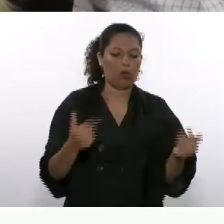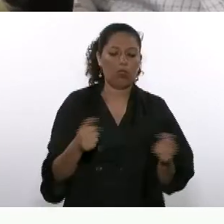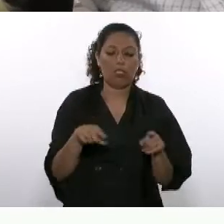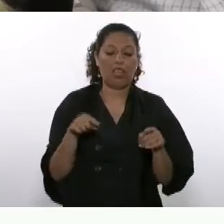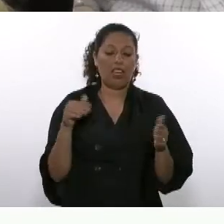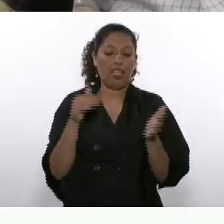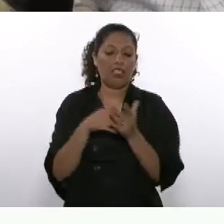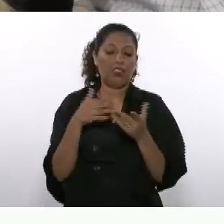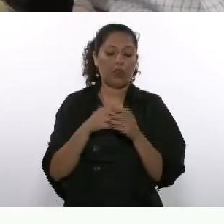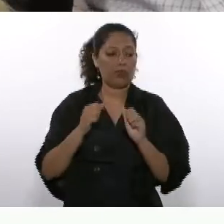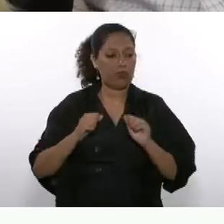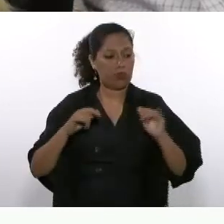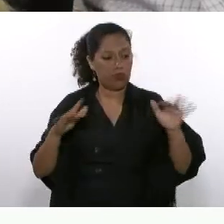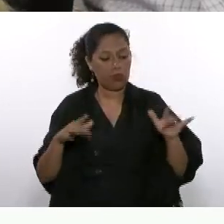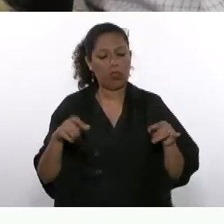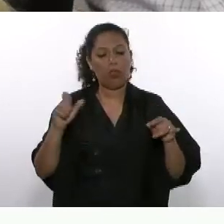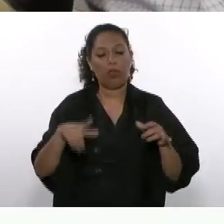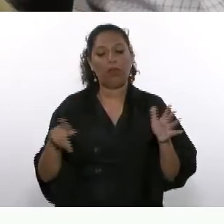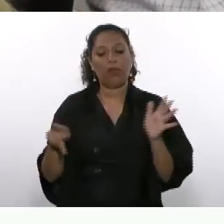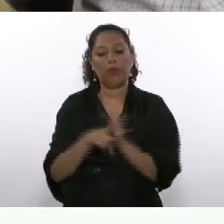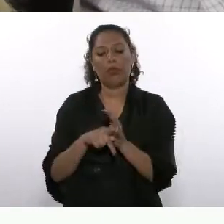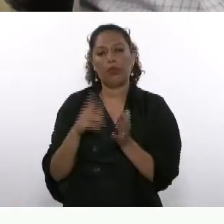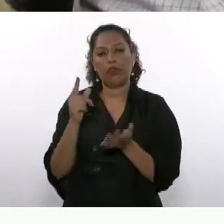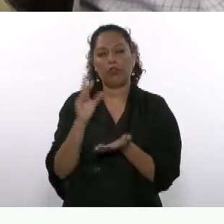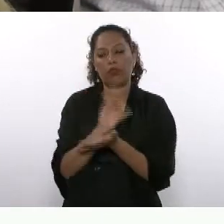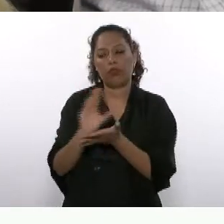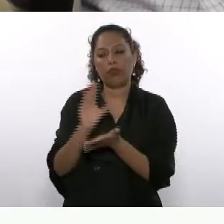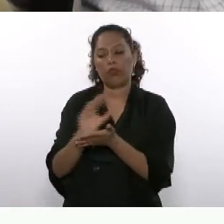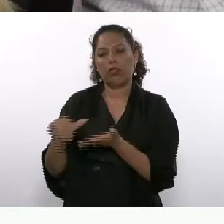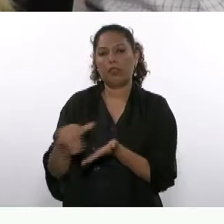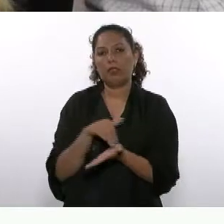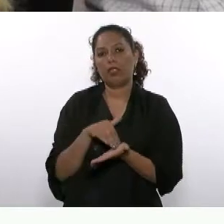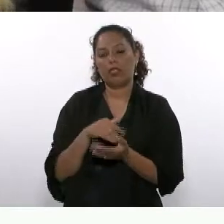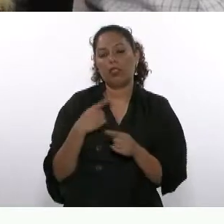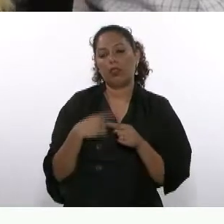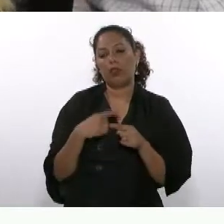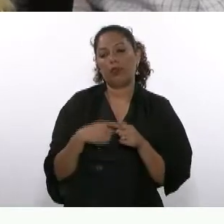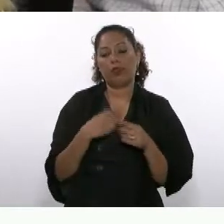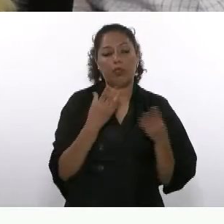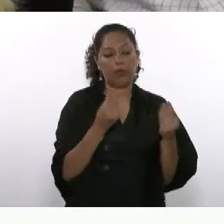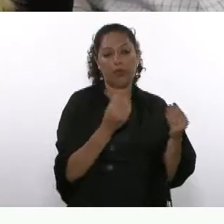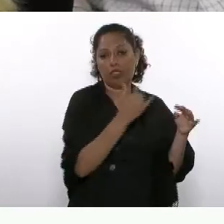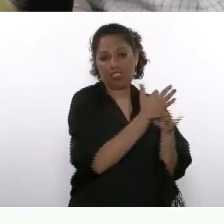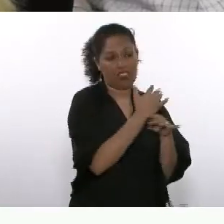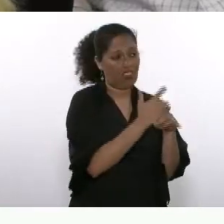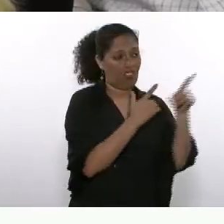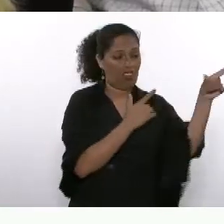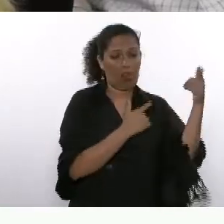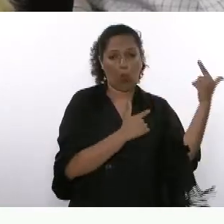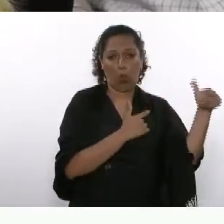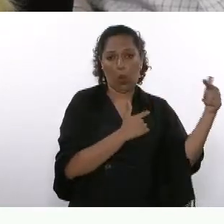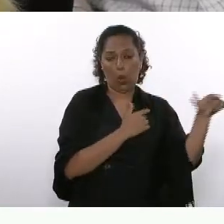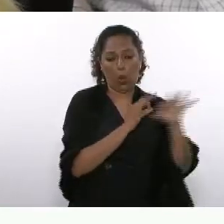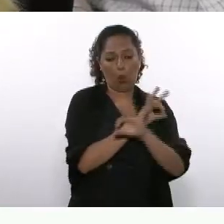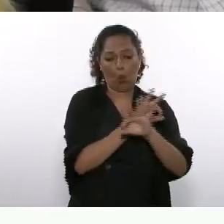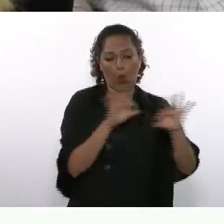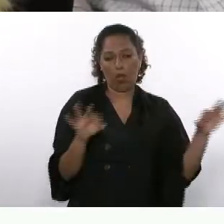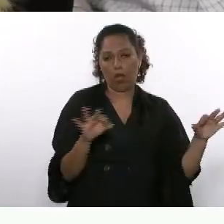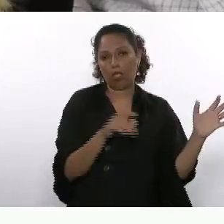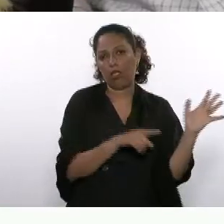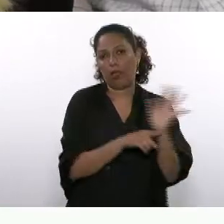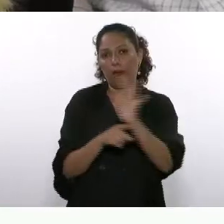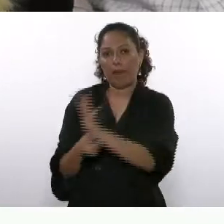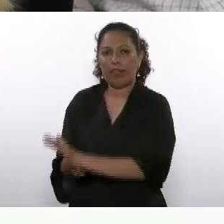para distribuição foi feito pela Secretaria, porque muitos municípios não têm nada, não tem nenhum folheto, não tem nada para que possa